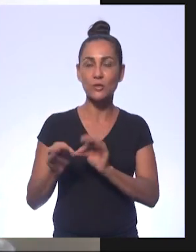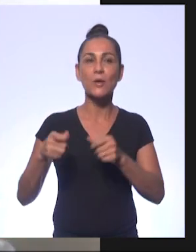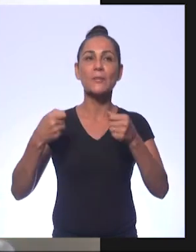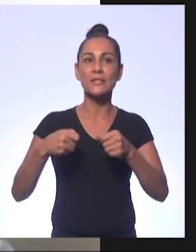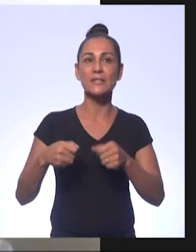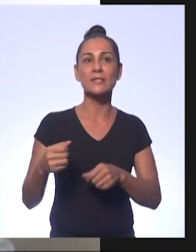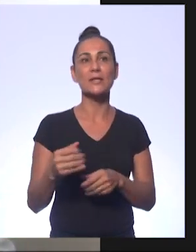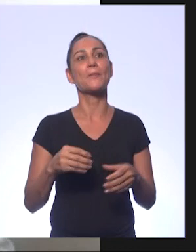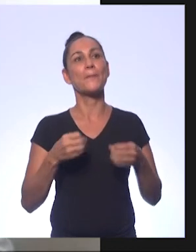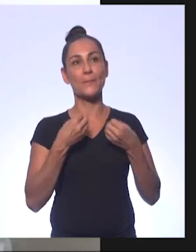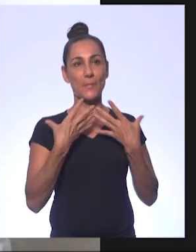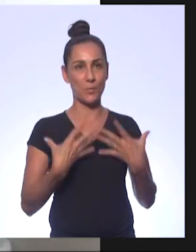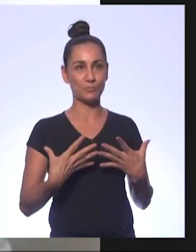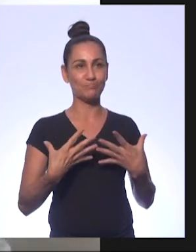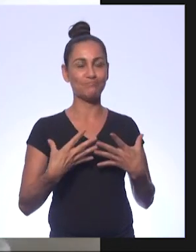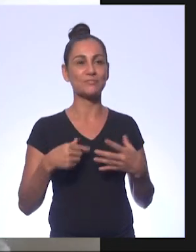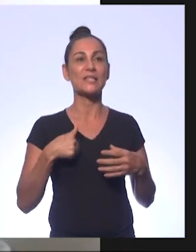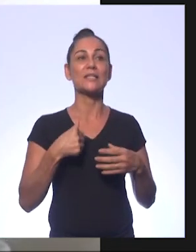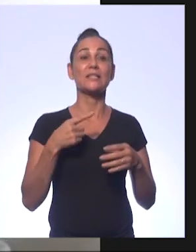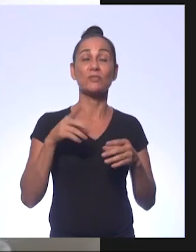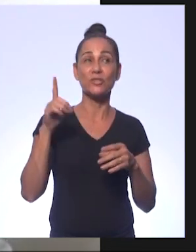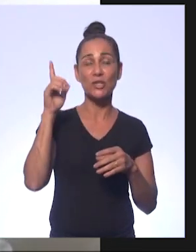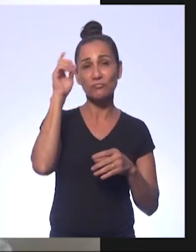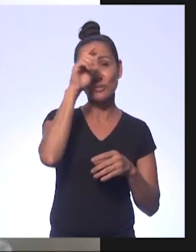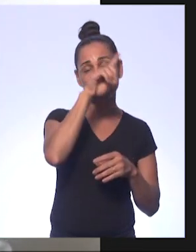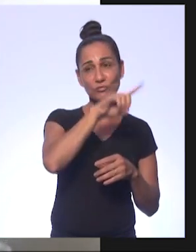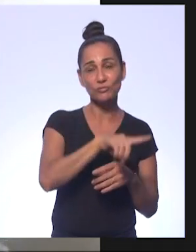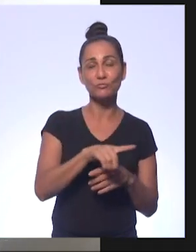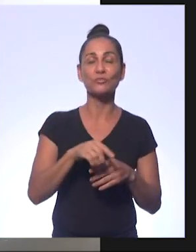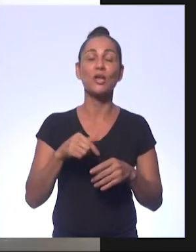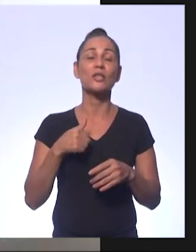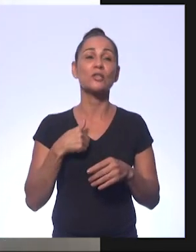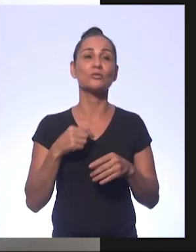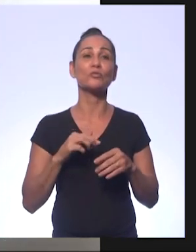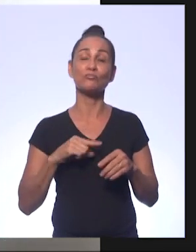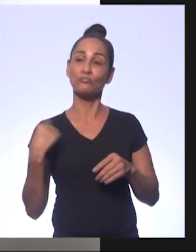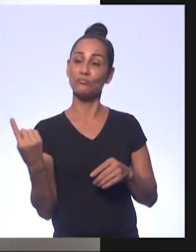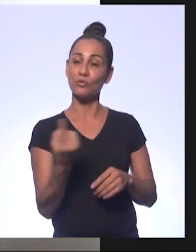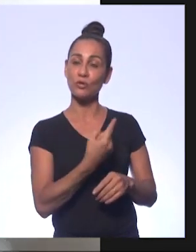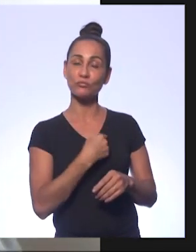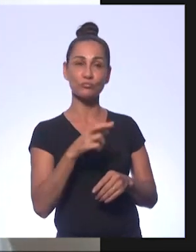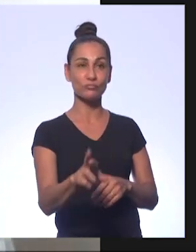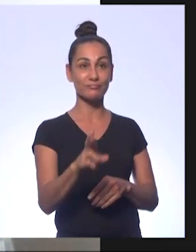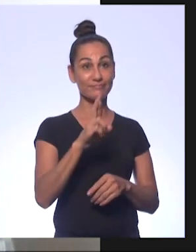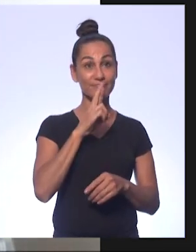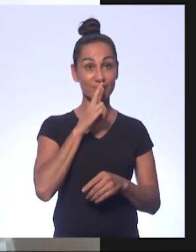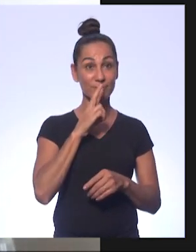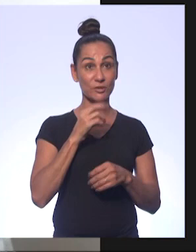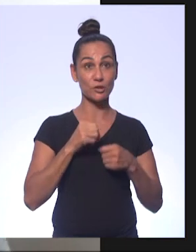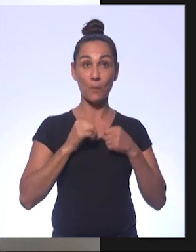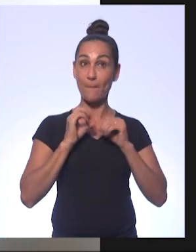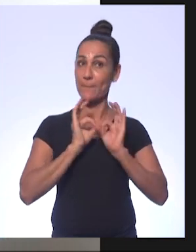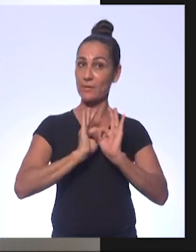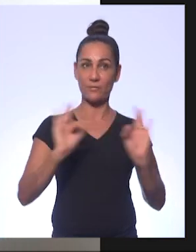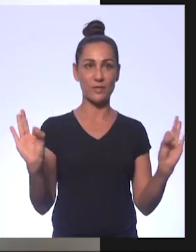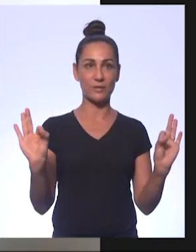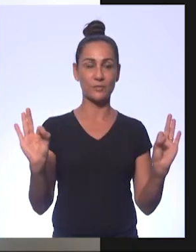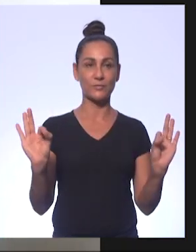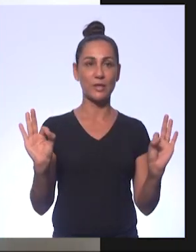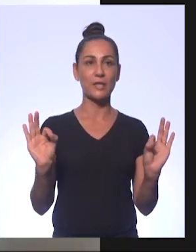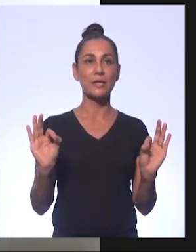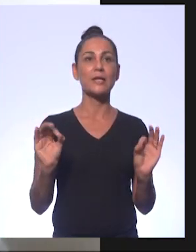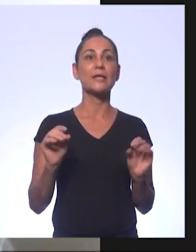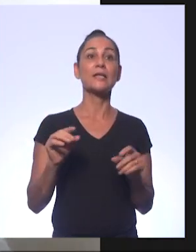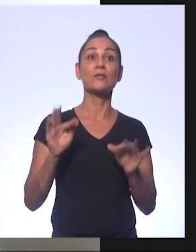com a experiência que temos, a gente, sem grandes dificuldades, nós diríamos o que significa uma resposta bem feita. E, finalmente, o